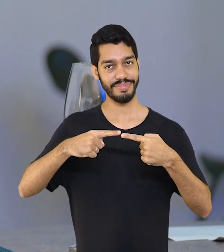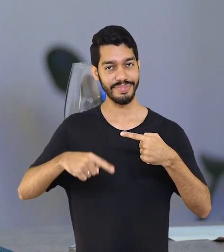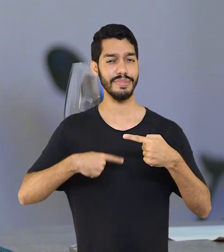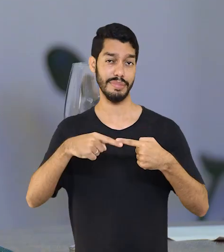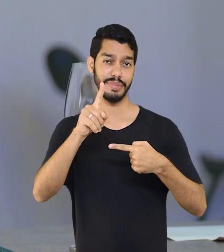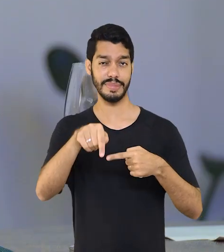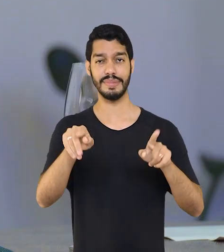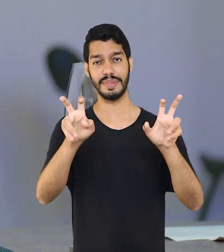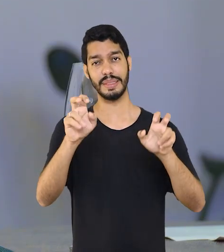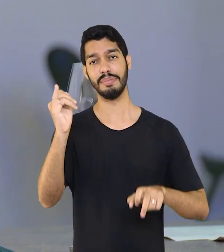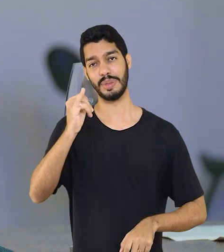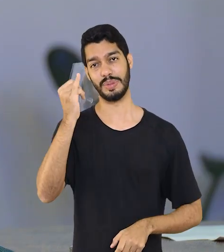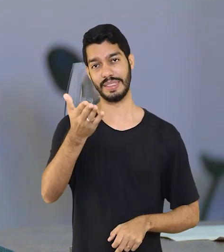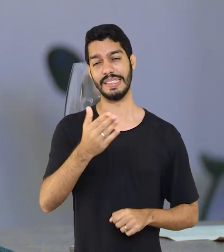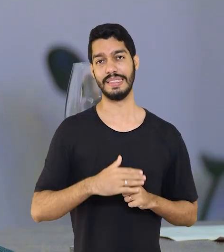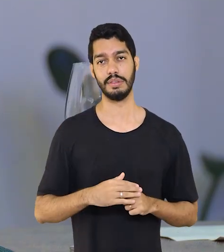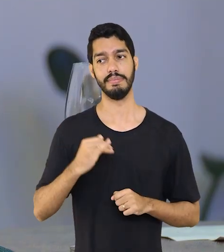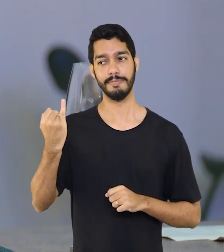questão extremamente relevante,